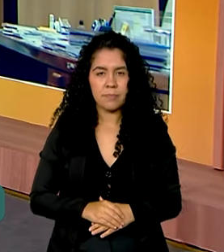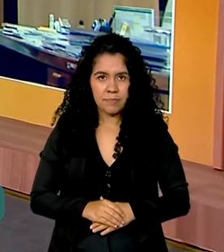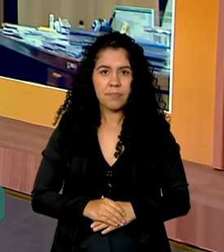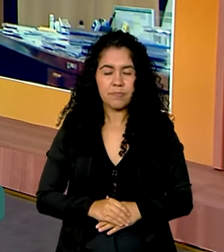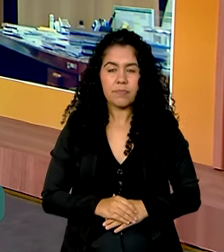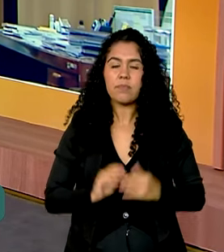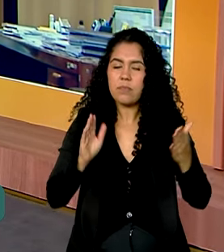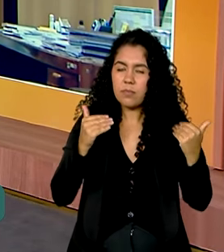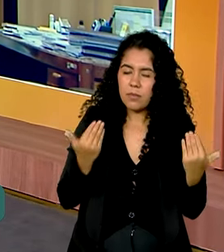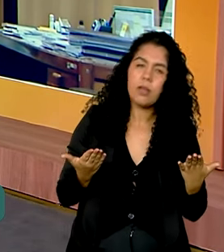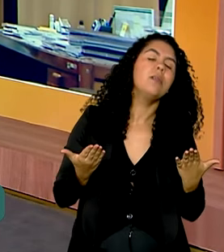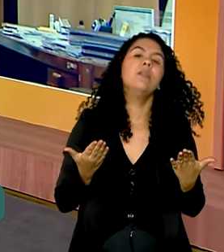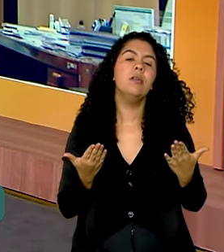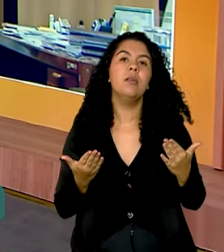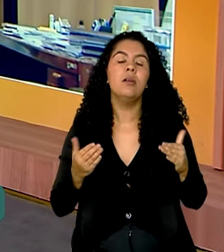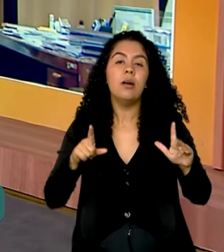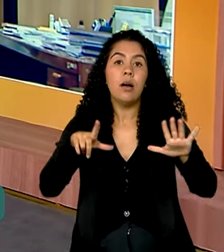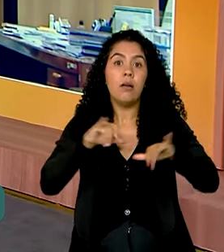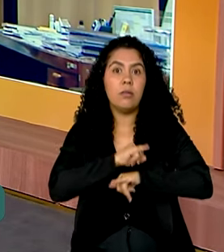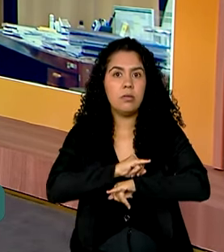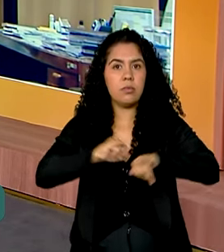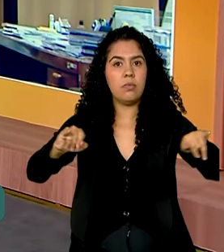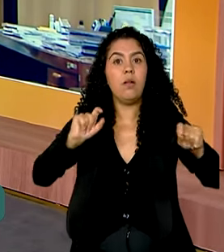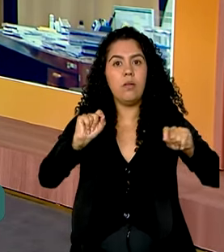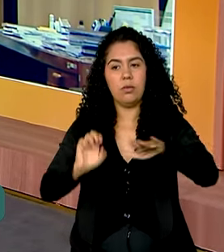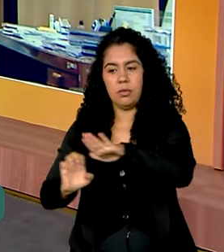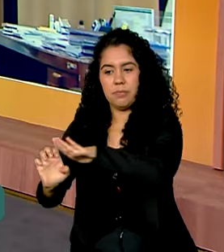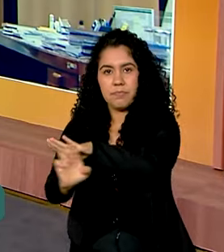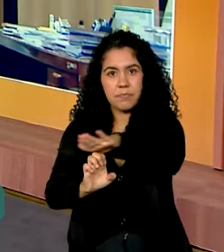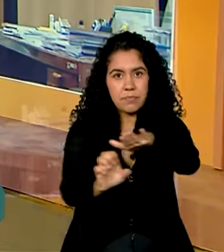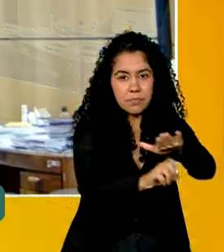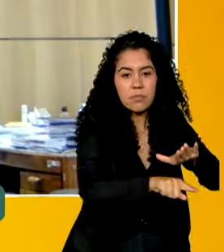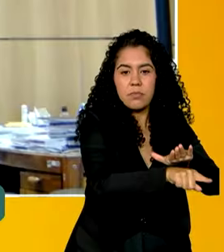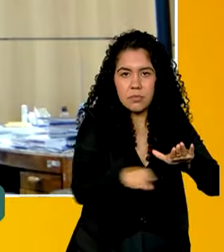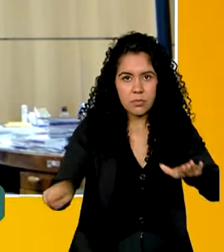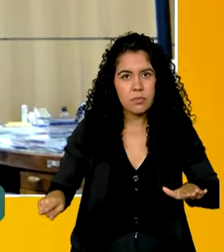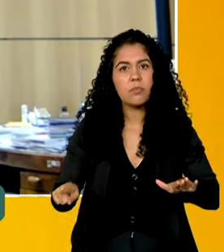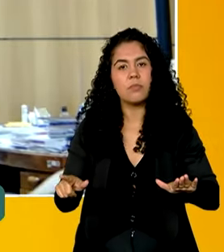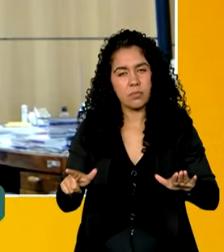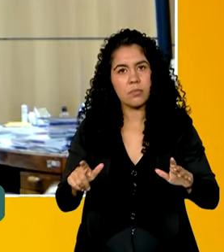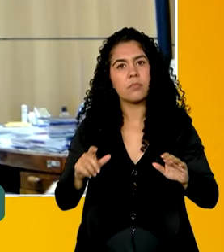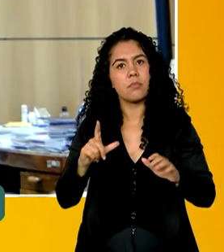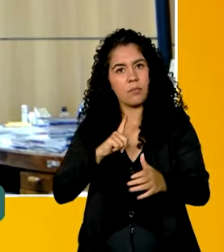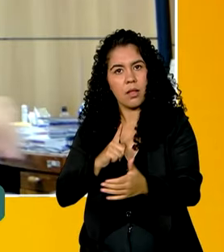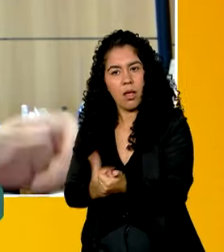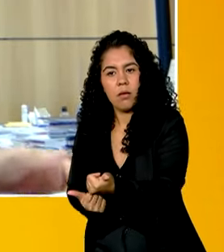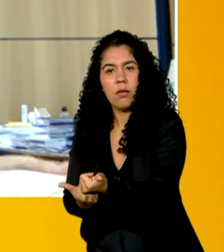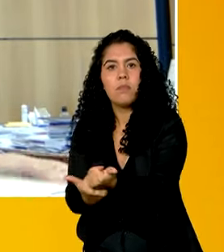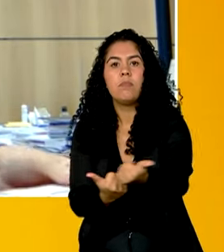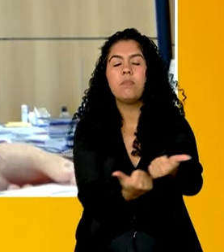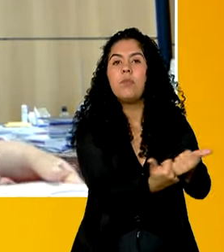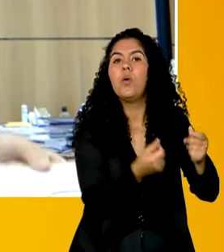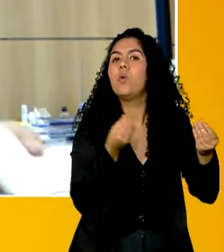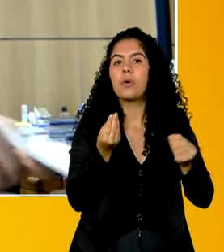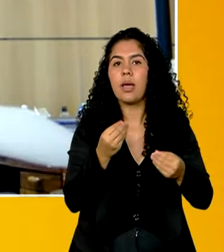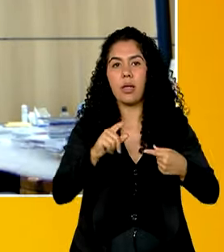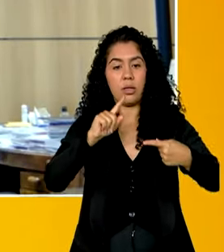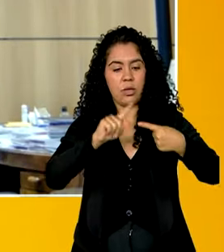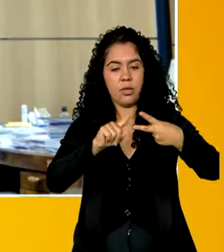Olha, o anúncio de que as empresas podem ter um apoio de duas parcelas de um salário